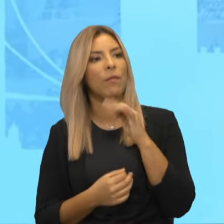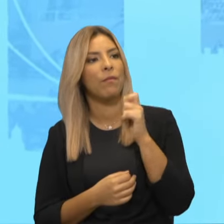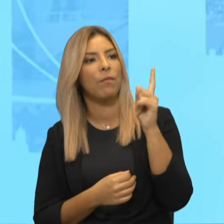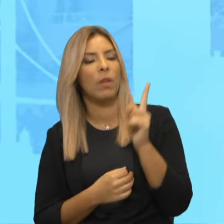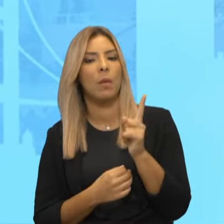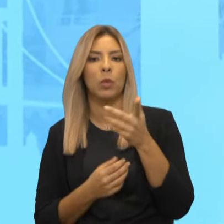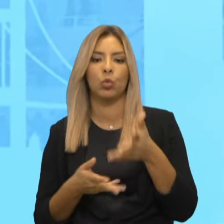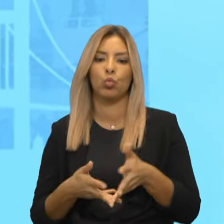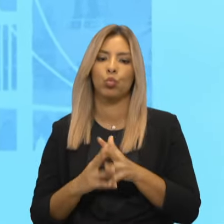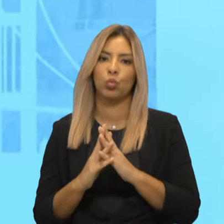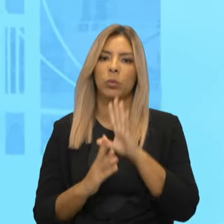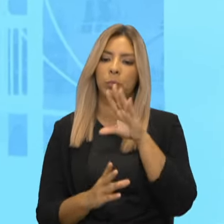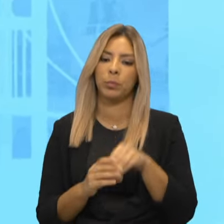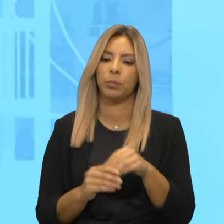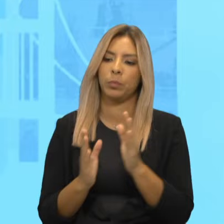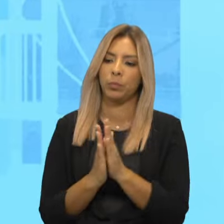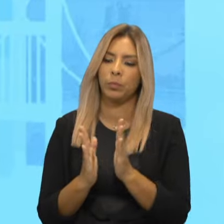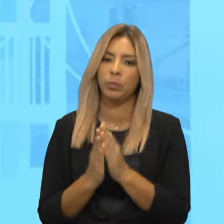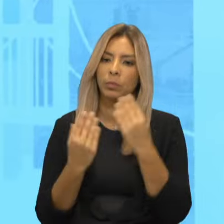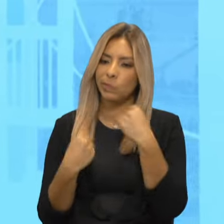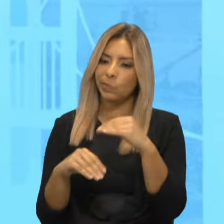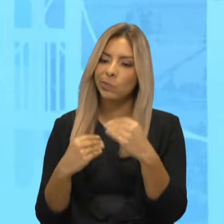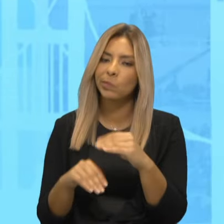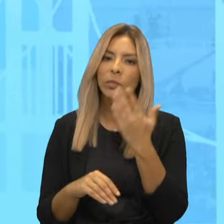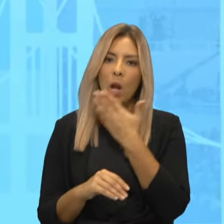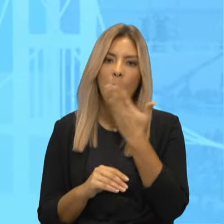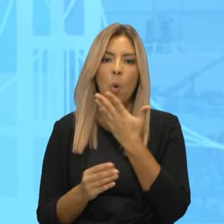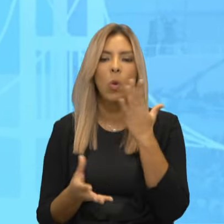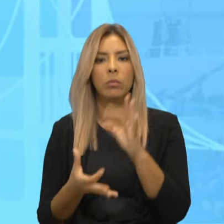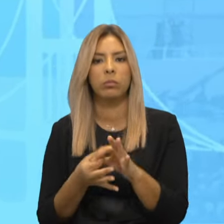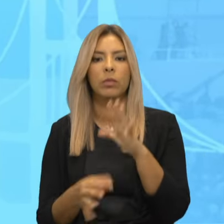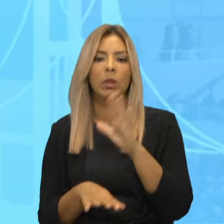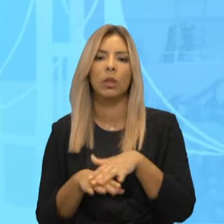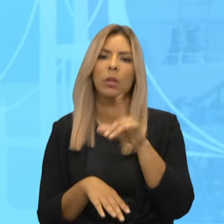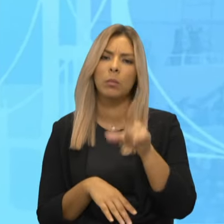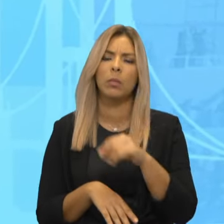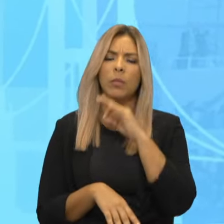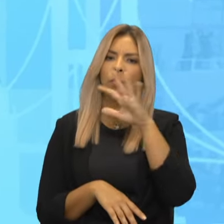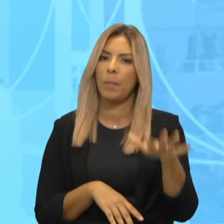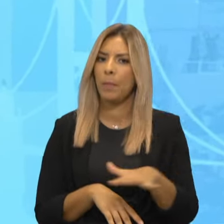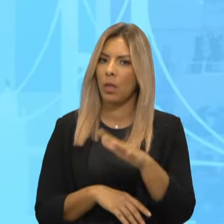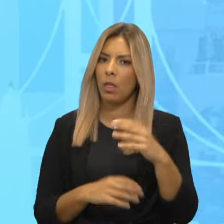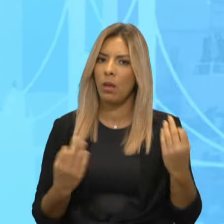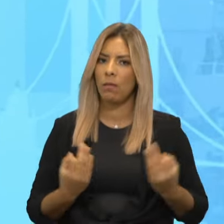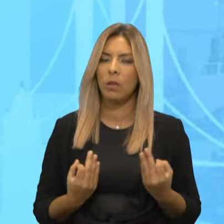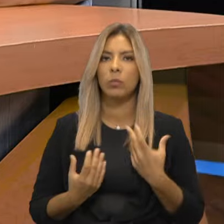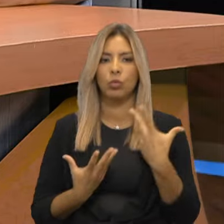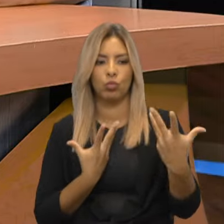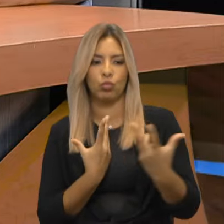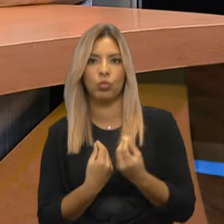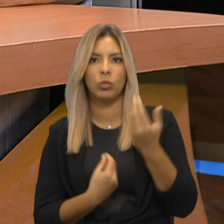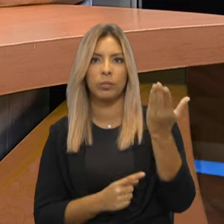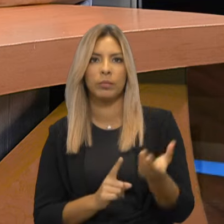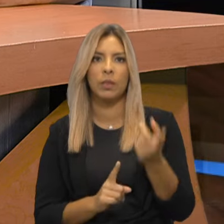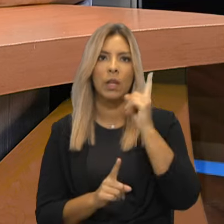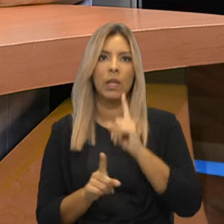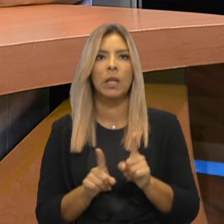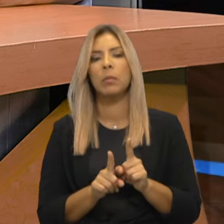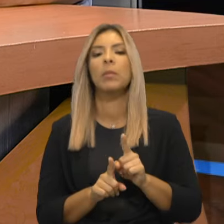estruturas paroquiais da catequese e cada vez mais também pelas famílias. É por isso que temos connosco a irmã